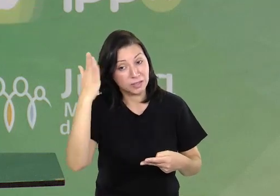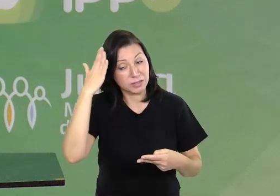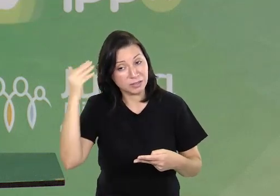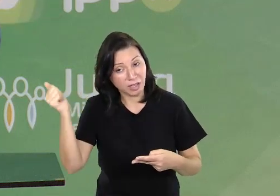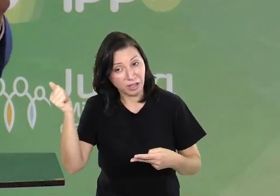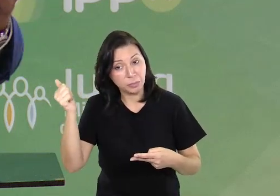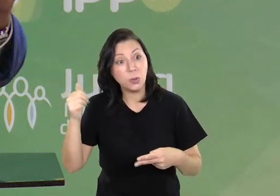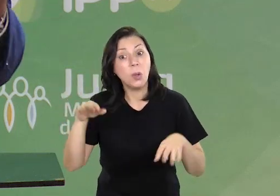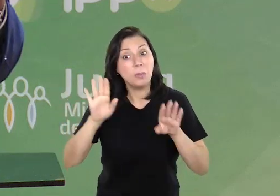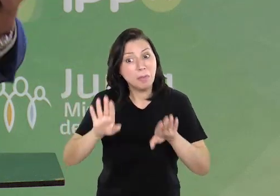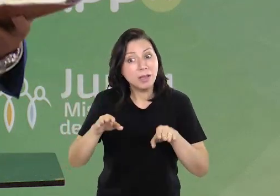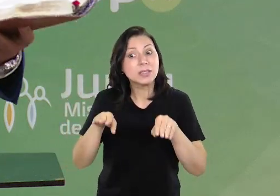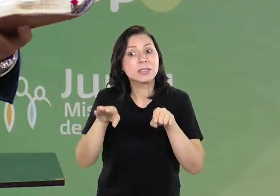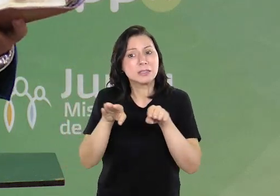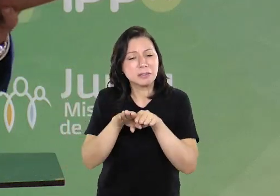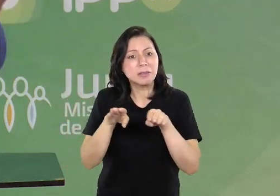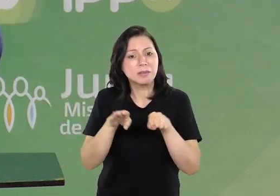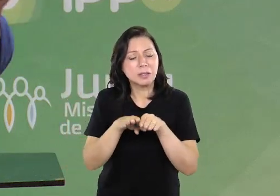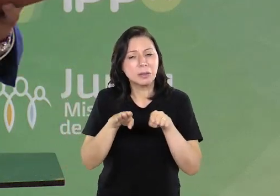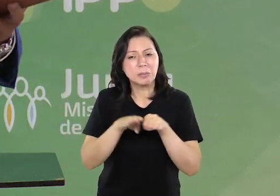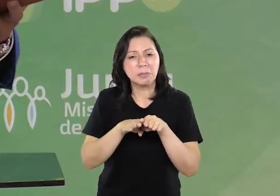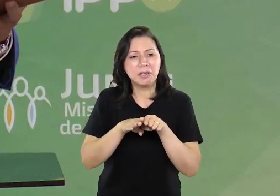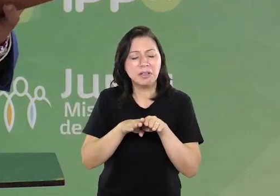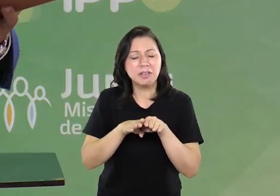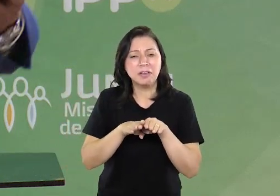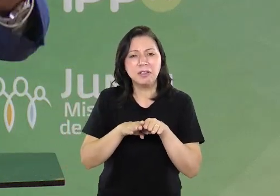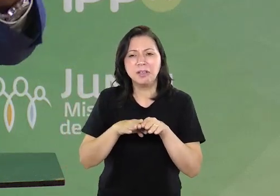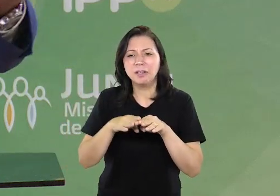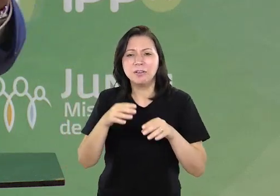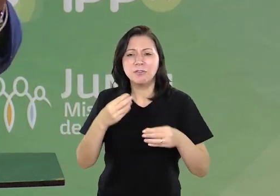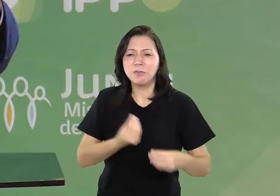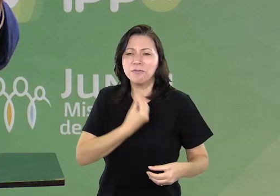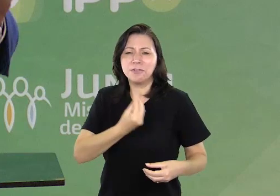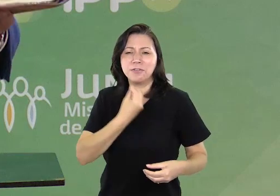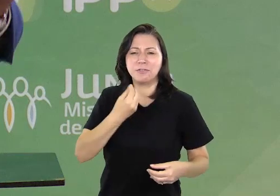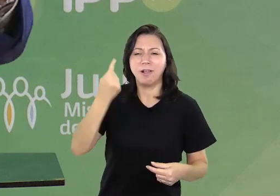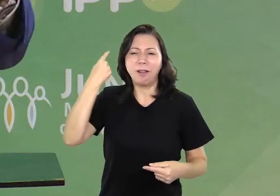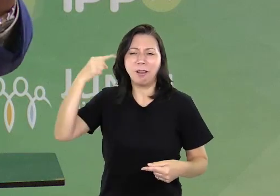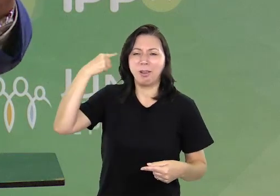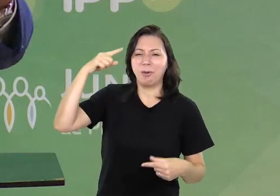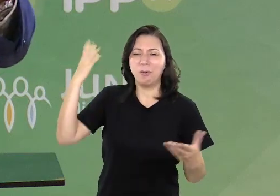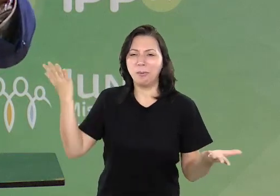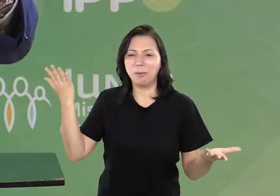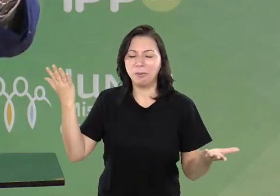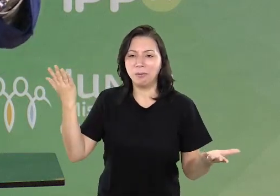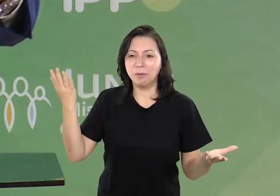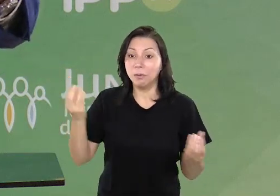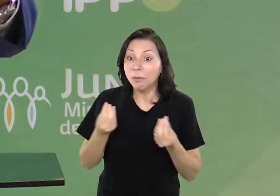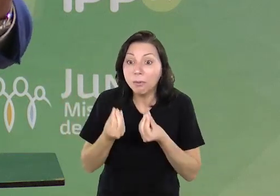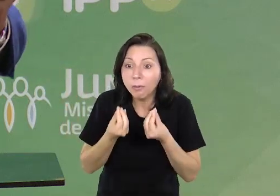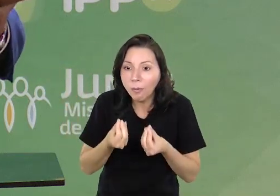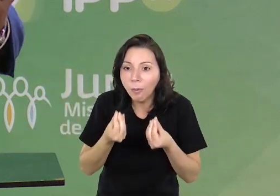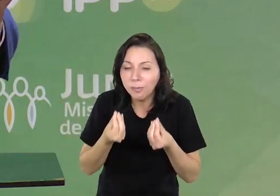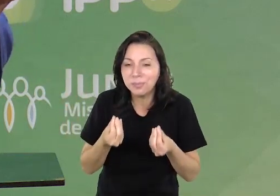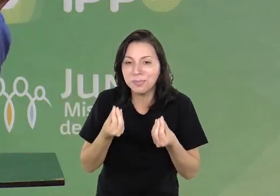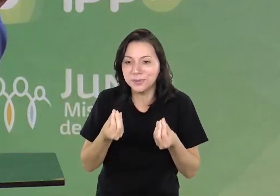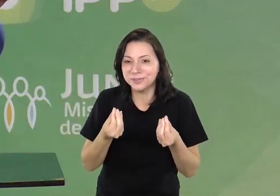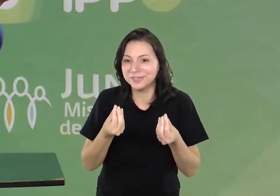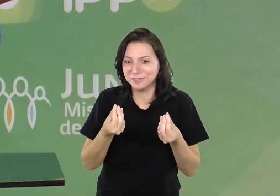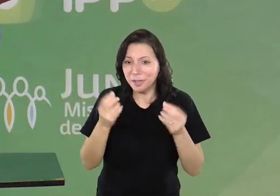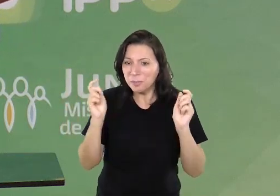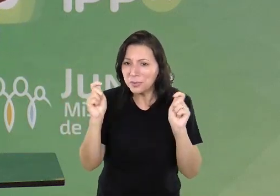na minha adega não vai faltar nenhum tipo de bebida eu vou me entregar loucura eu quero saber se lá